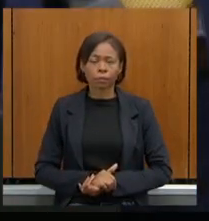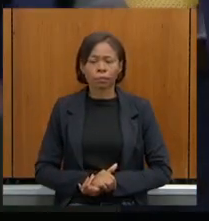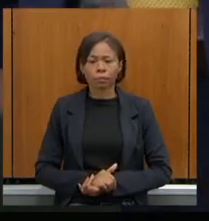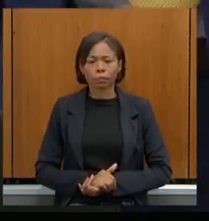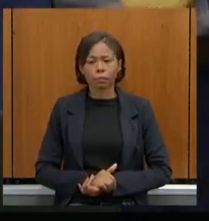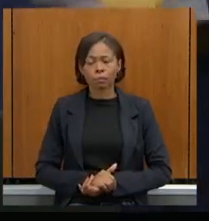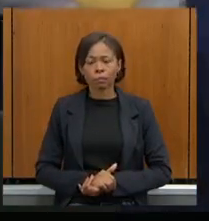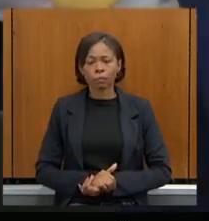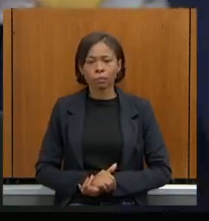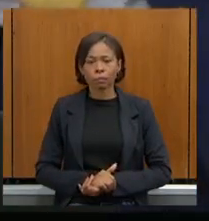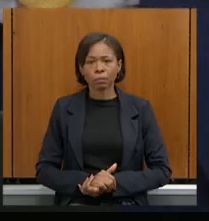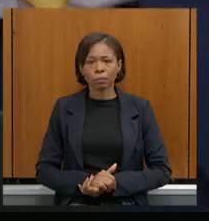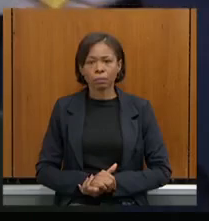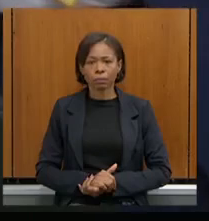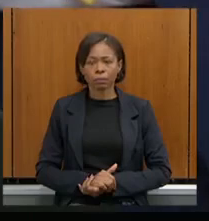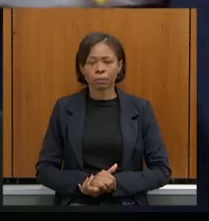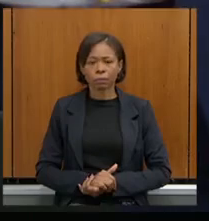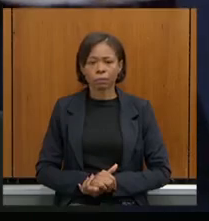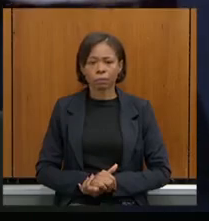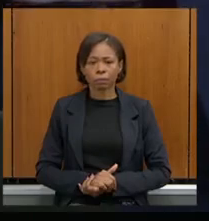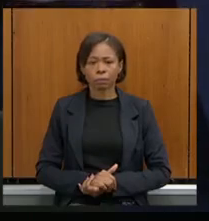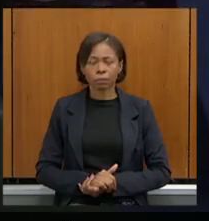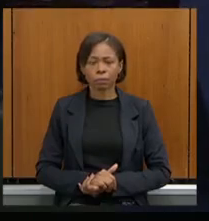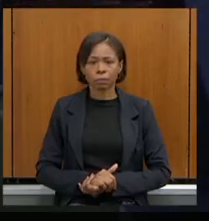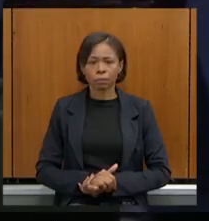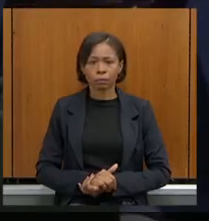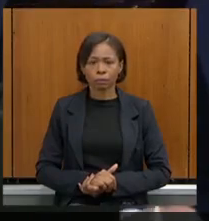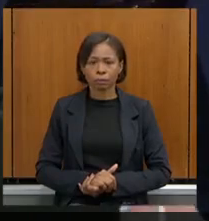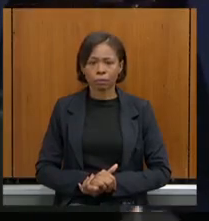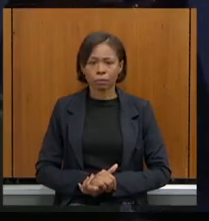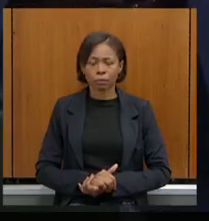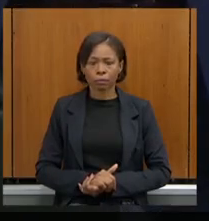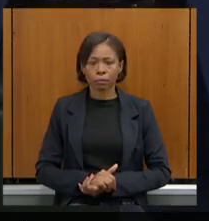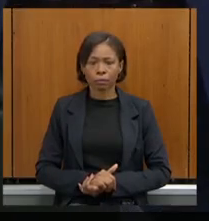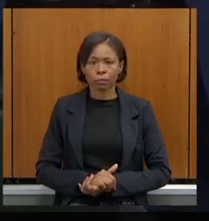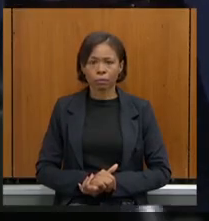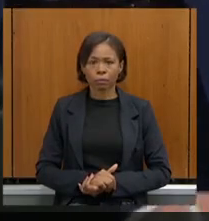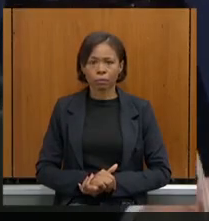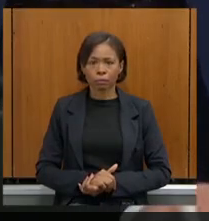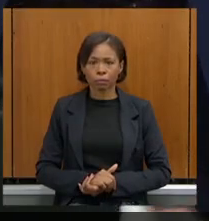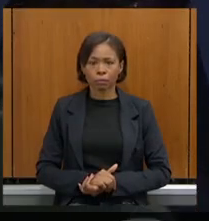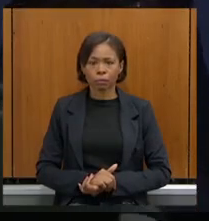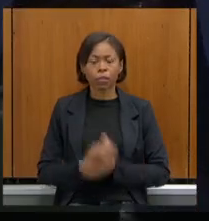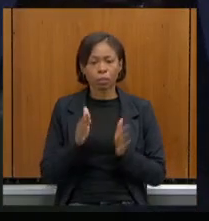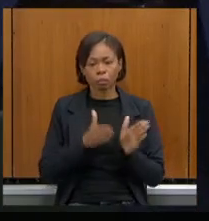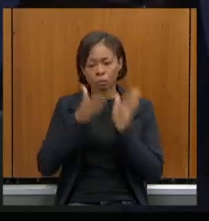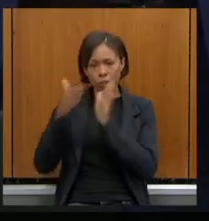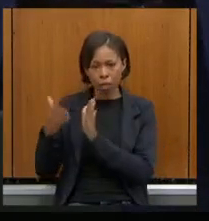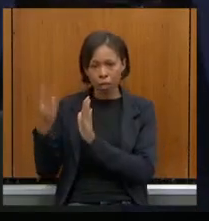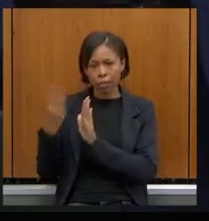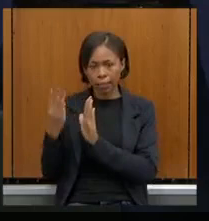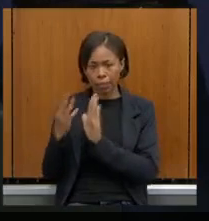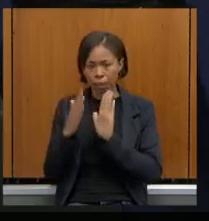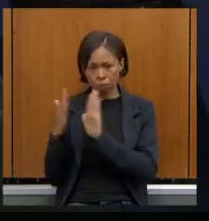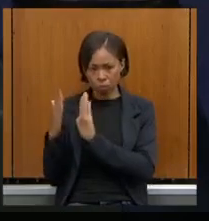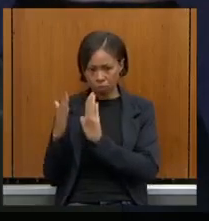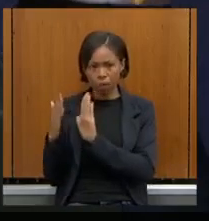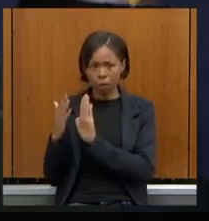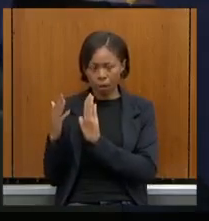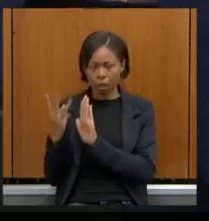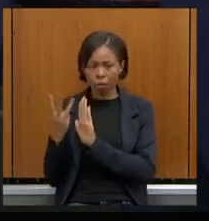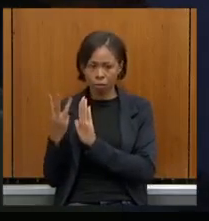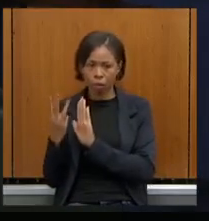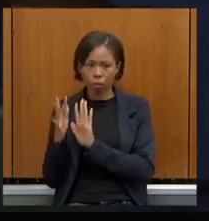bom antes de passarmos aqui a terceira fase da ordem do dia já caminhando para